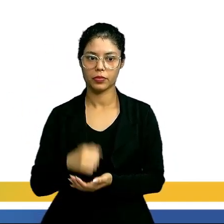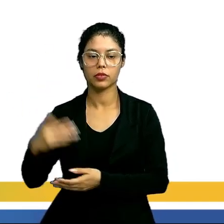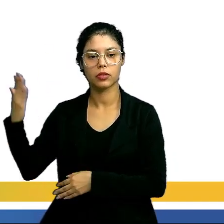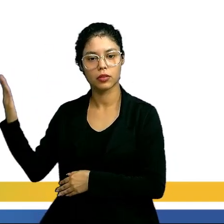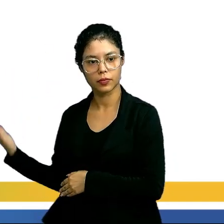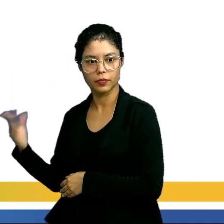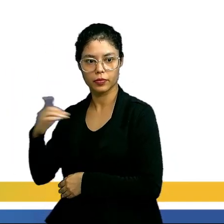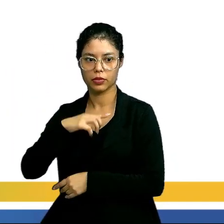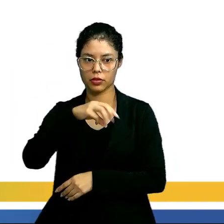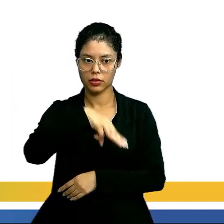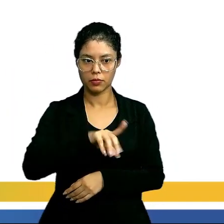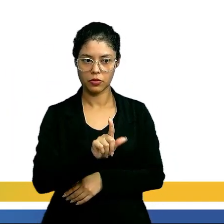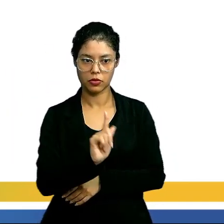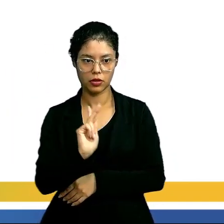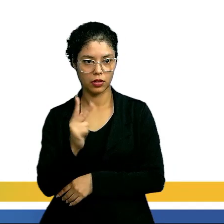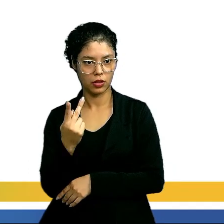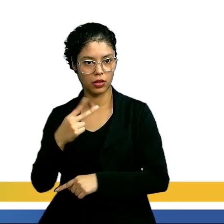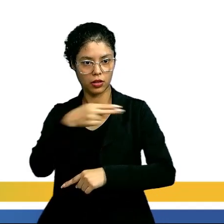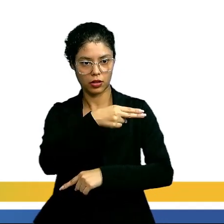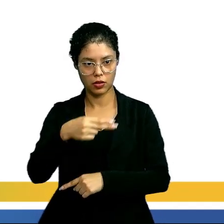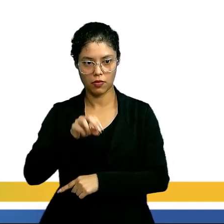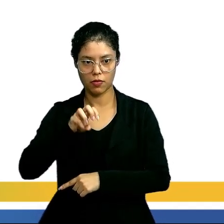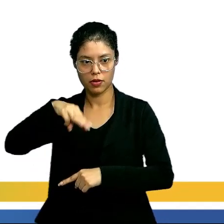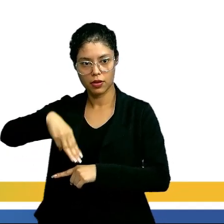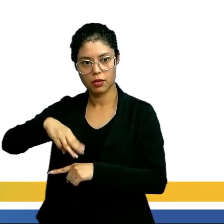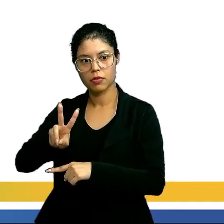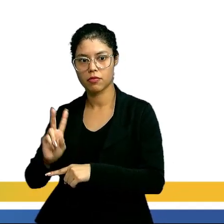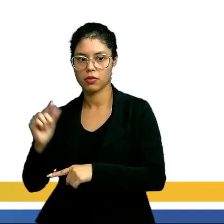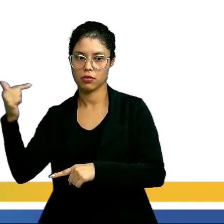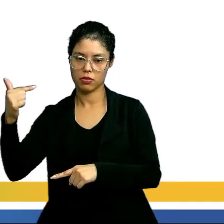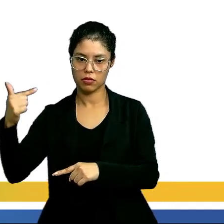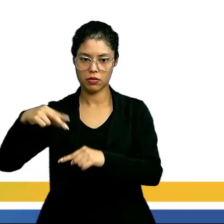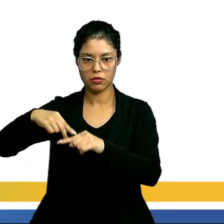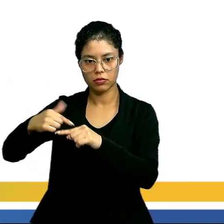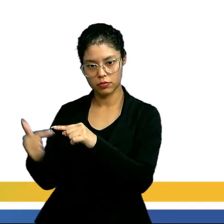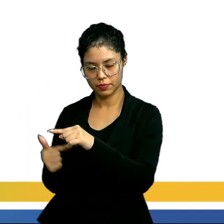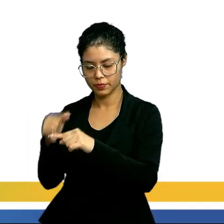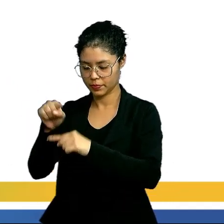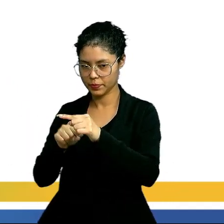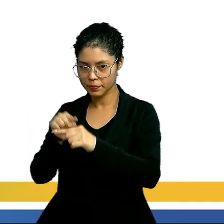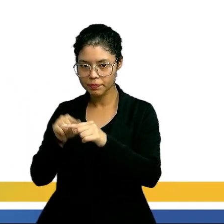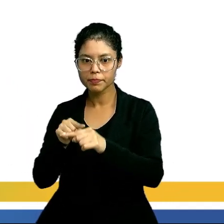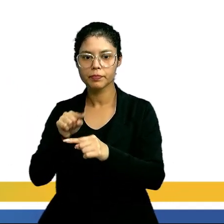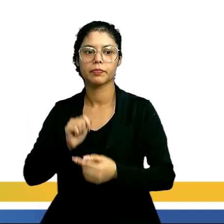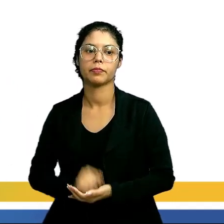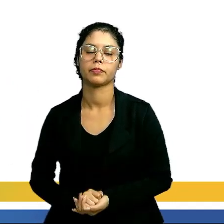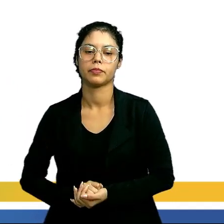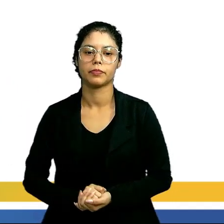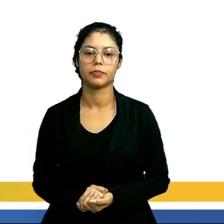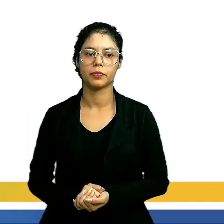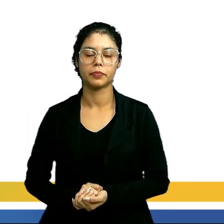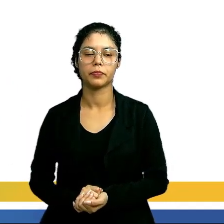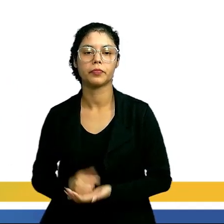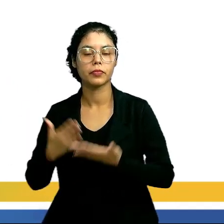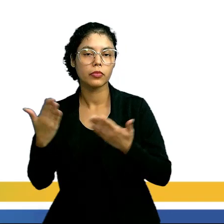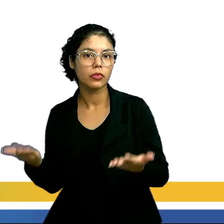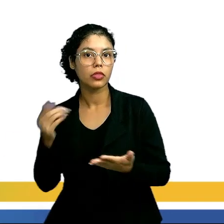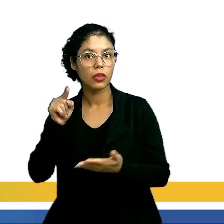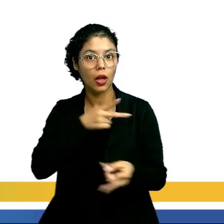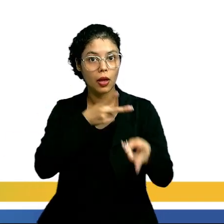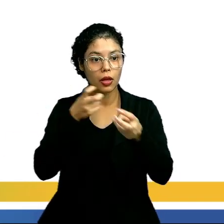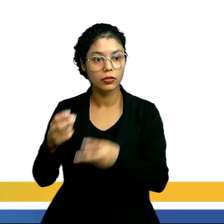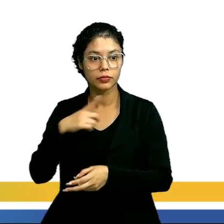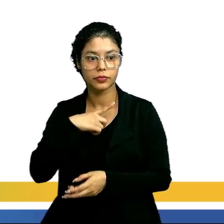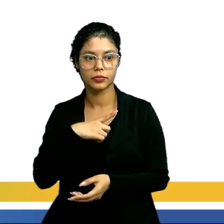esses que temos aqui. E a energia cinética ela é calculada como sendo a massa vezes velocidade ao quadrado dividido por 2.